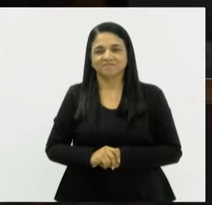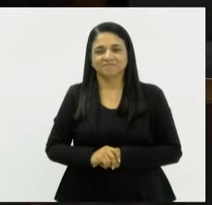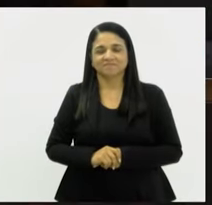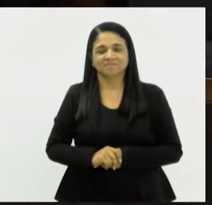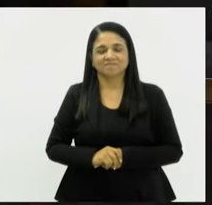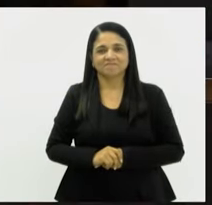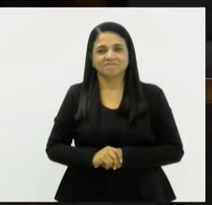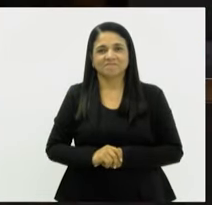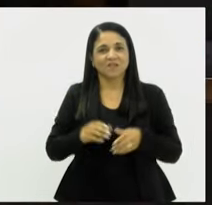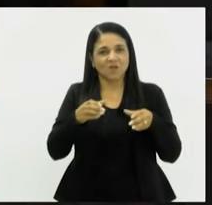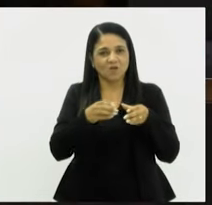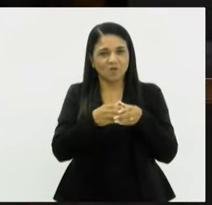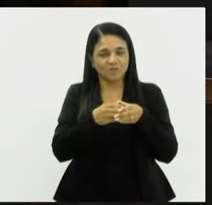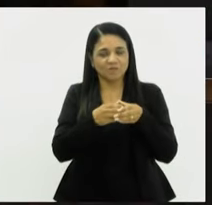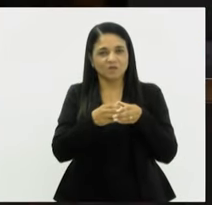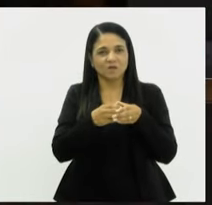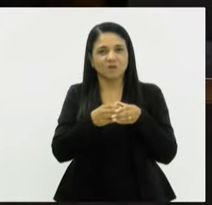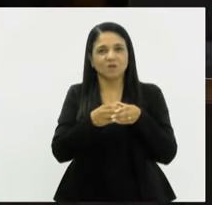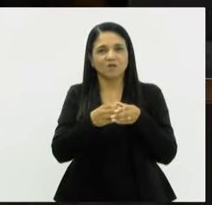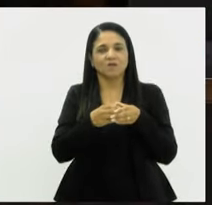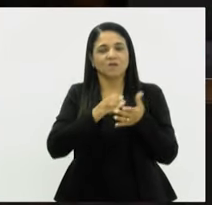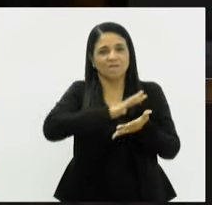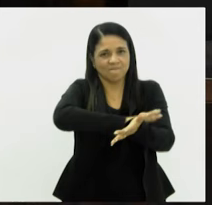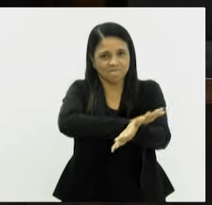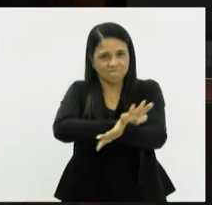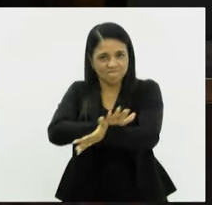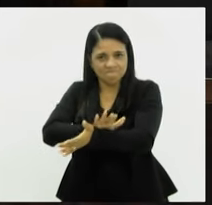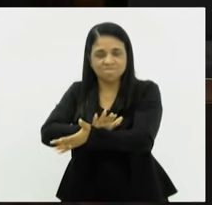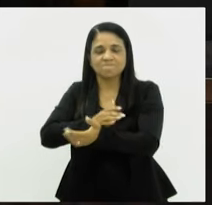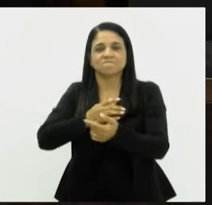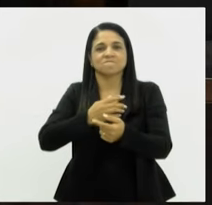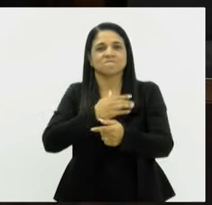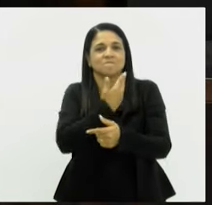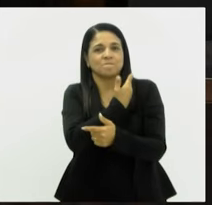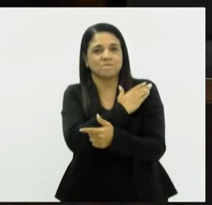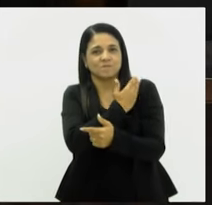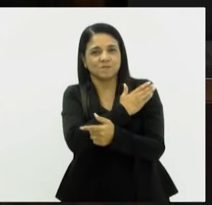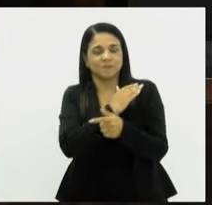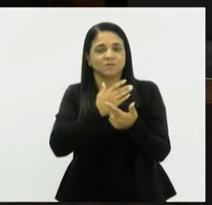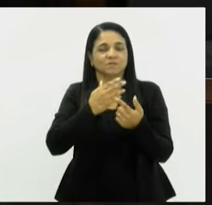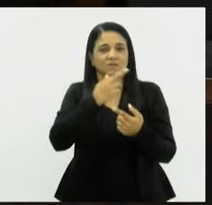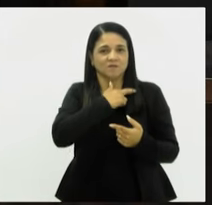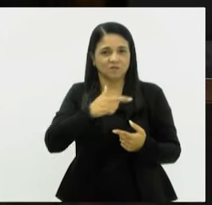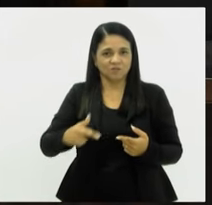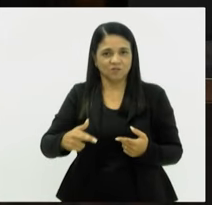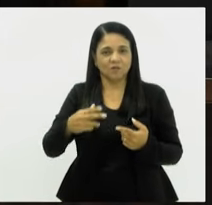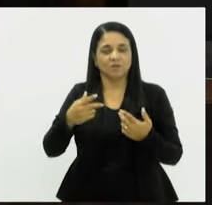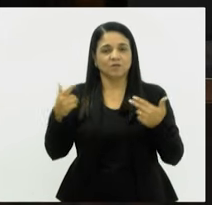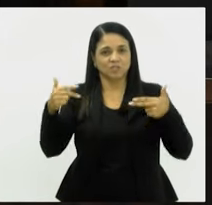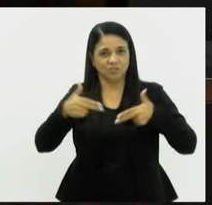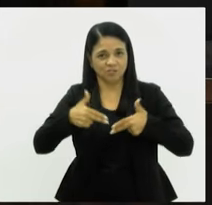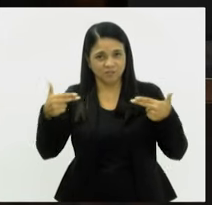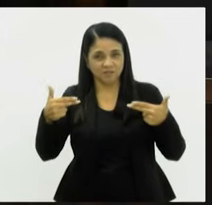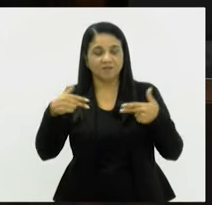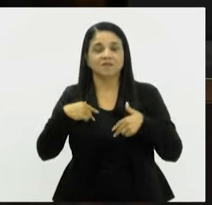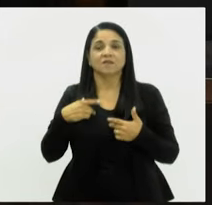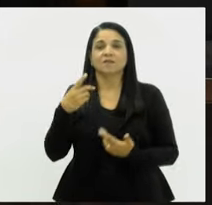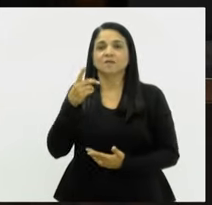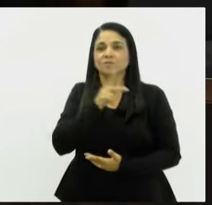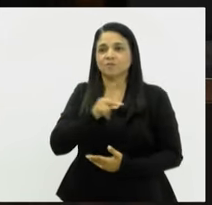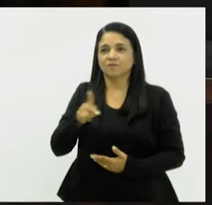Pela Comissão de Combate às Discriminações, Preconceitos de Raça, Cor, Etnia, Religião e Procedência Nacional, professor